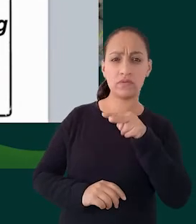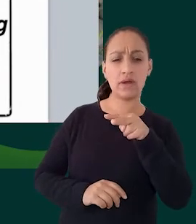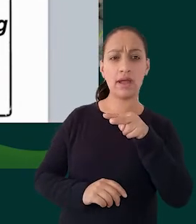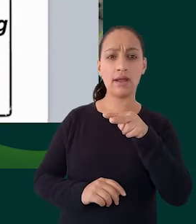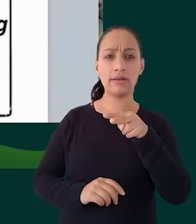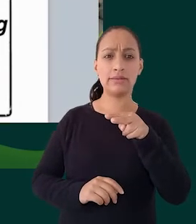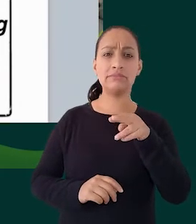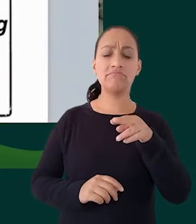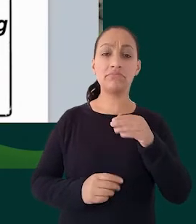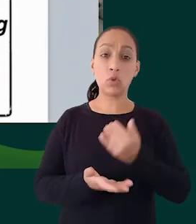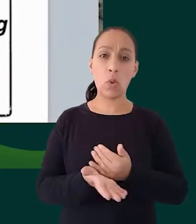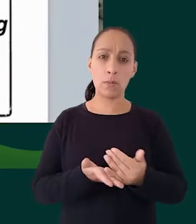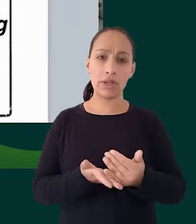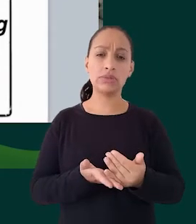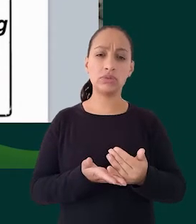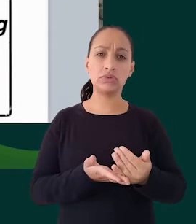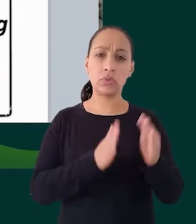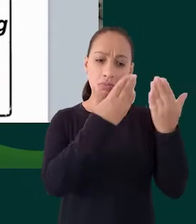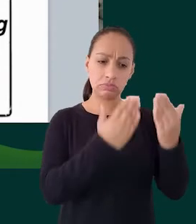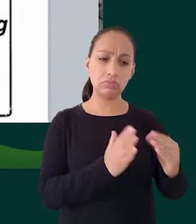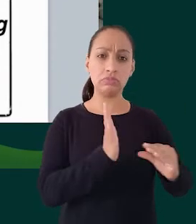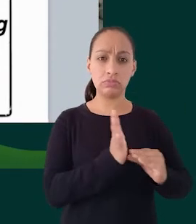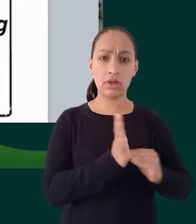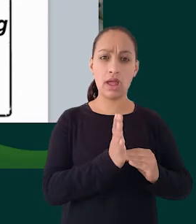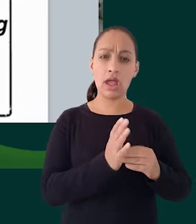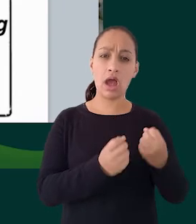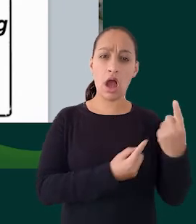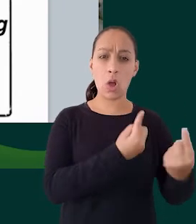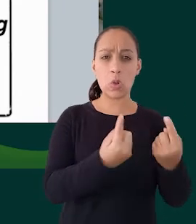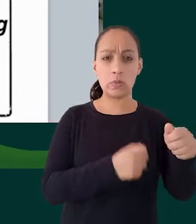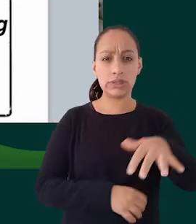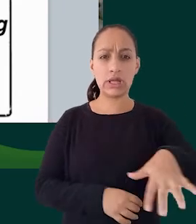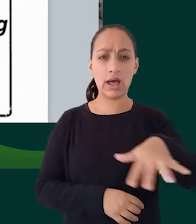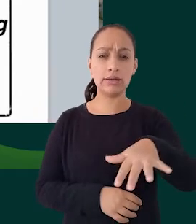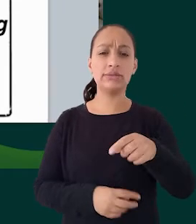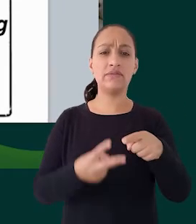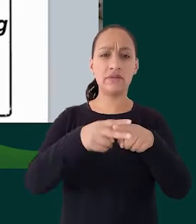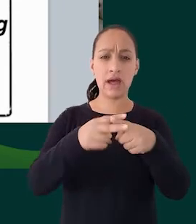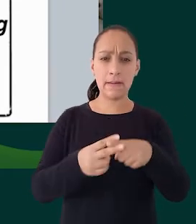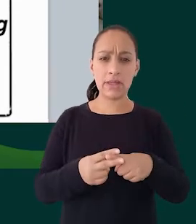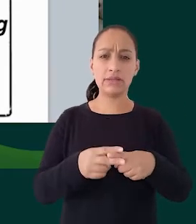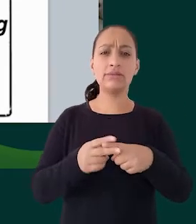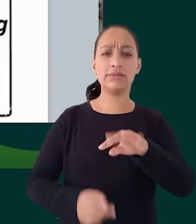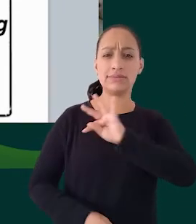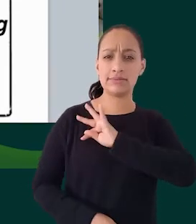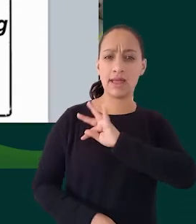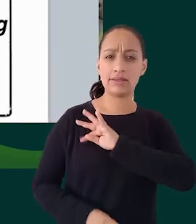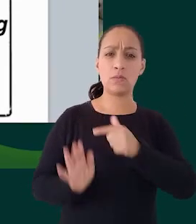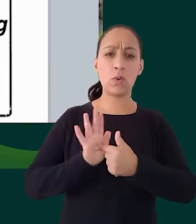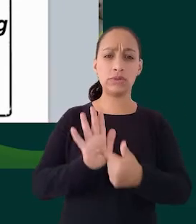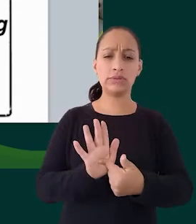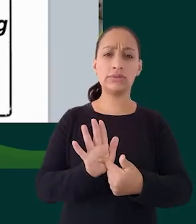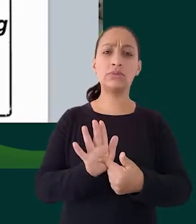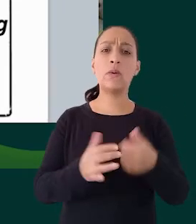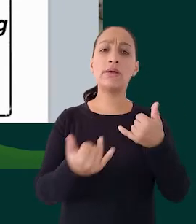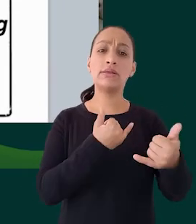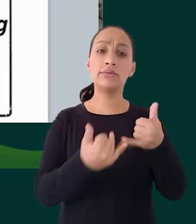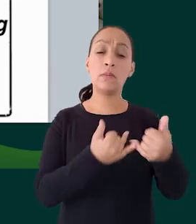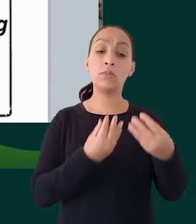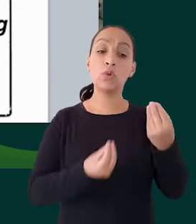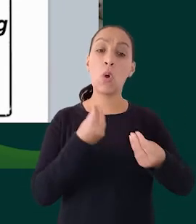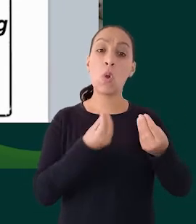áreas correlatas, e principalmente comentar algumas ferramentas técnicas existentes, exibindo exemplos de seu uso, tá?